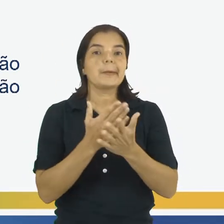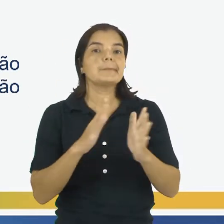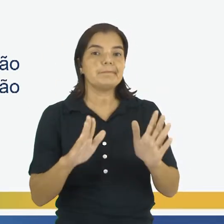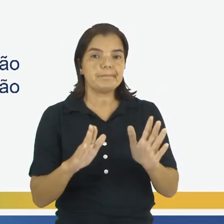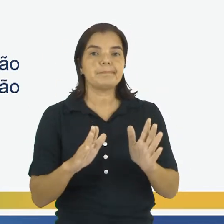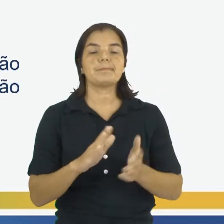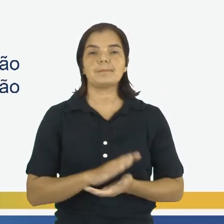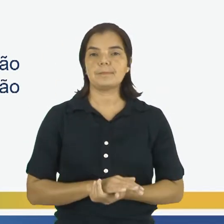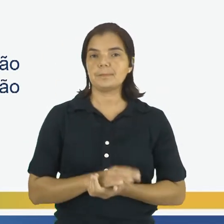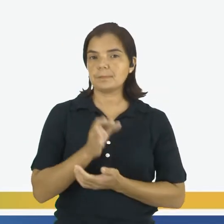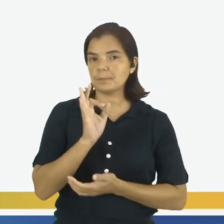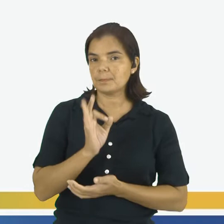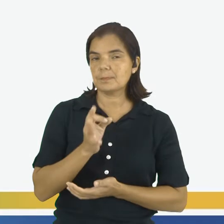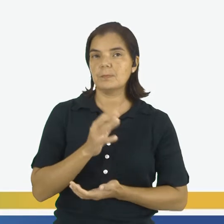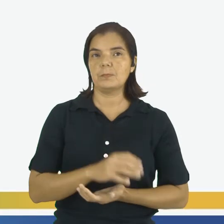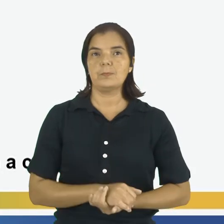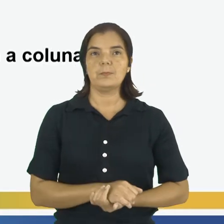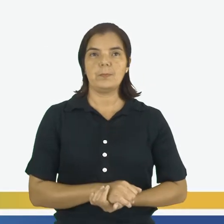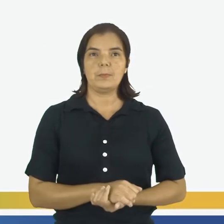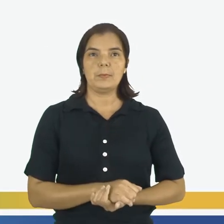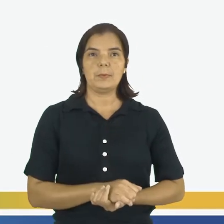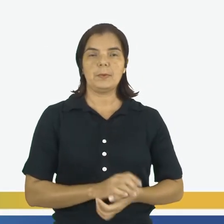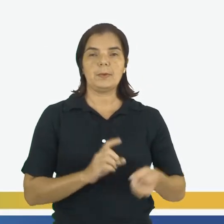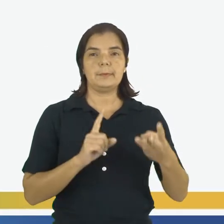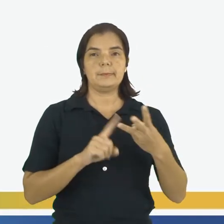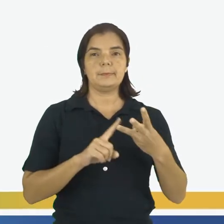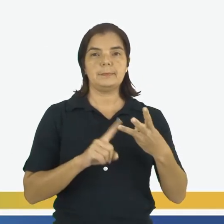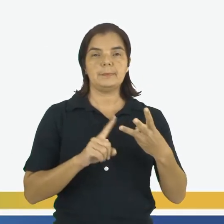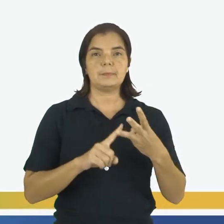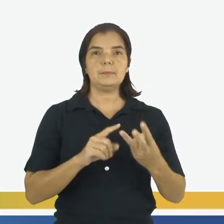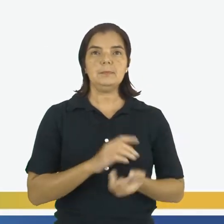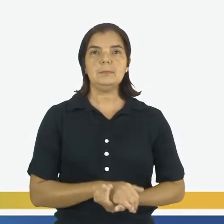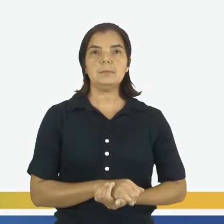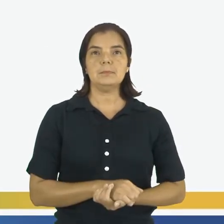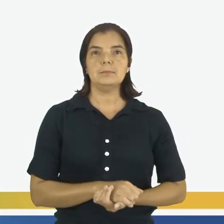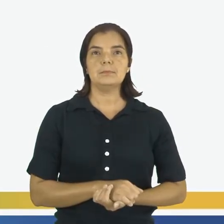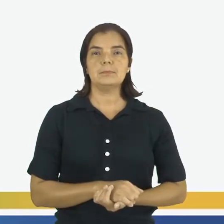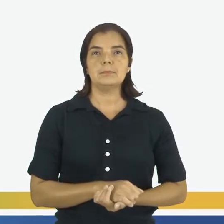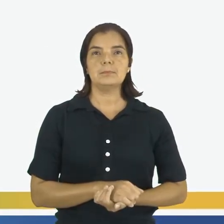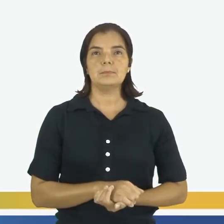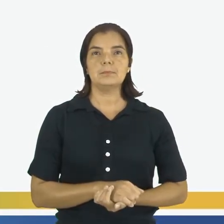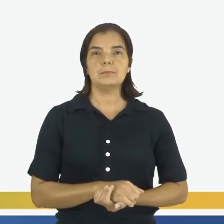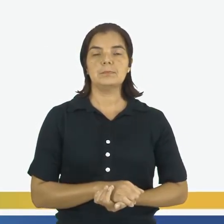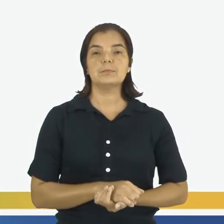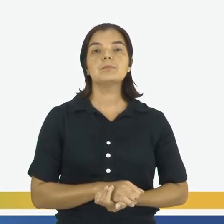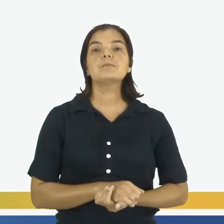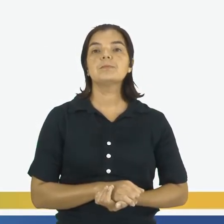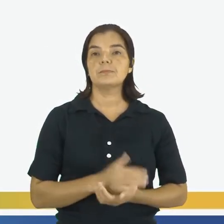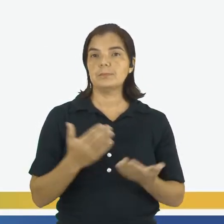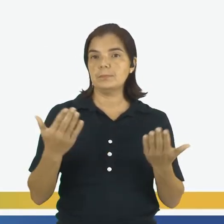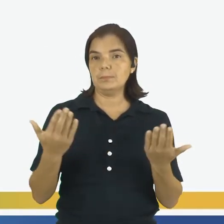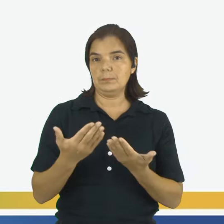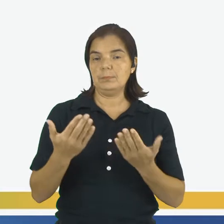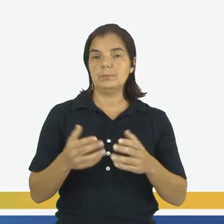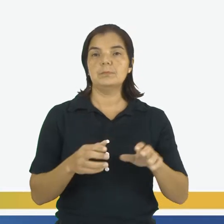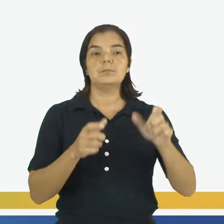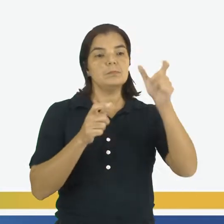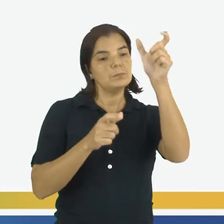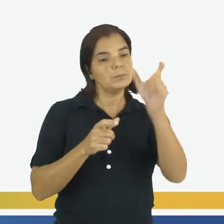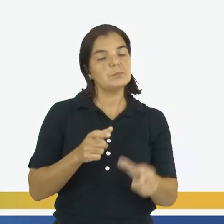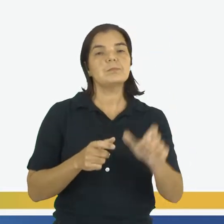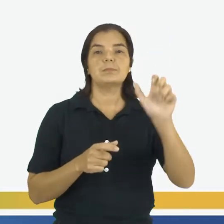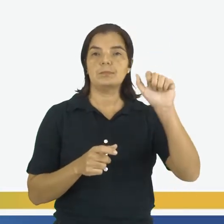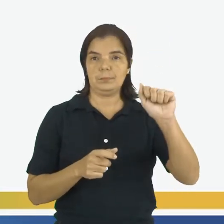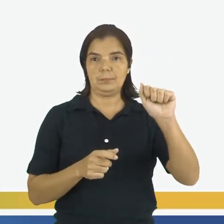escasso, acabar, certo? Vamos lá para a questão número 3. Faça a correspondência da coluna